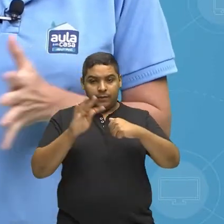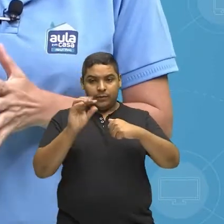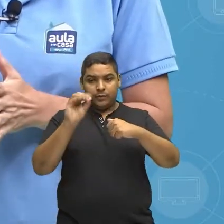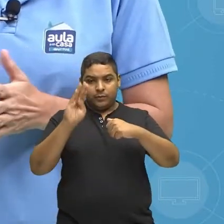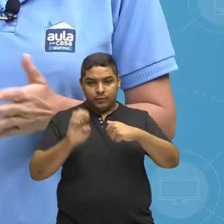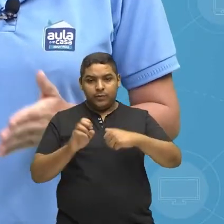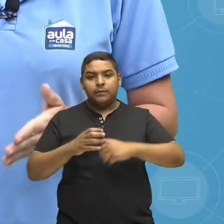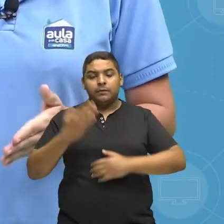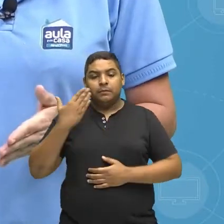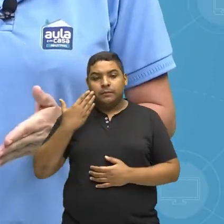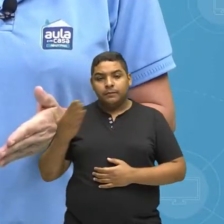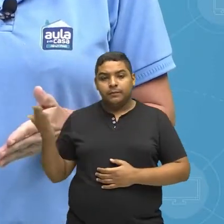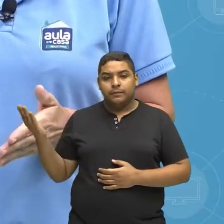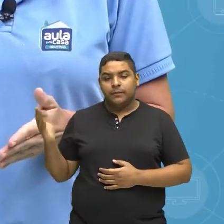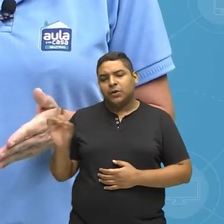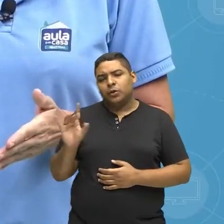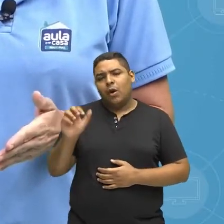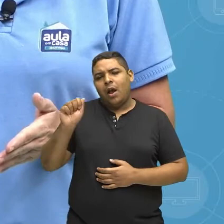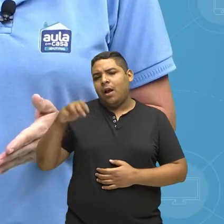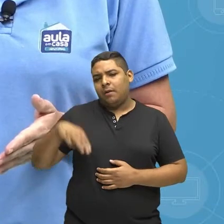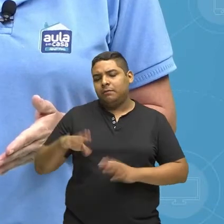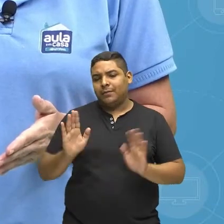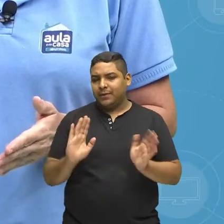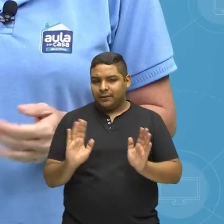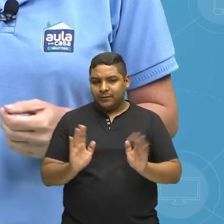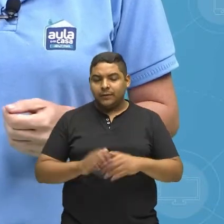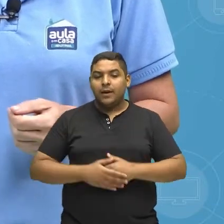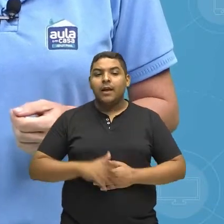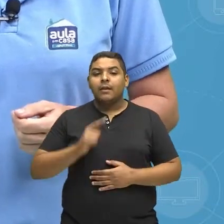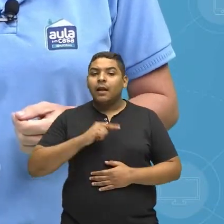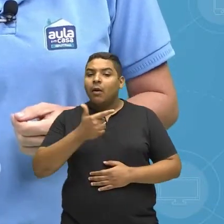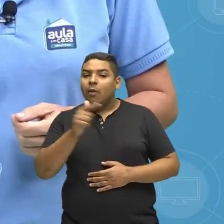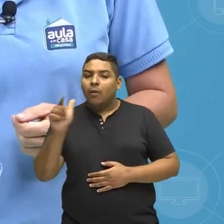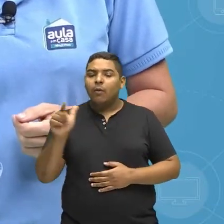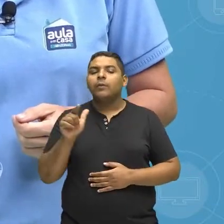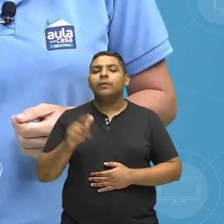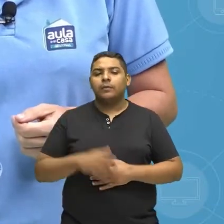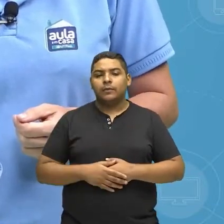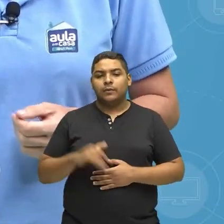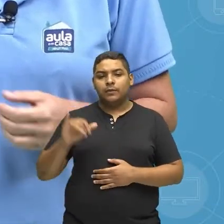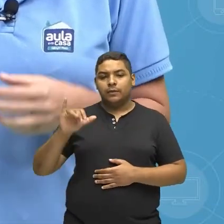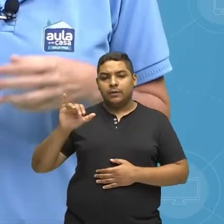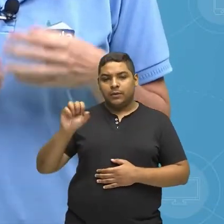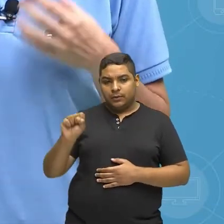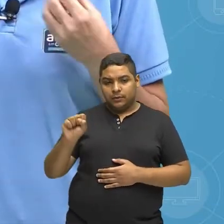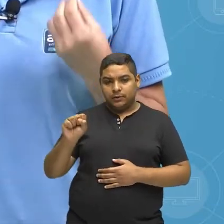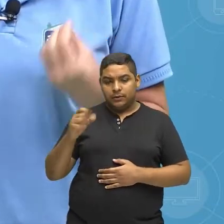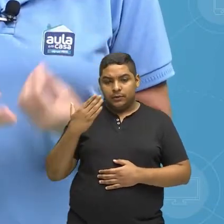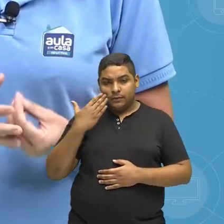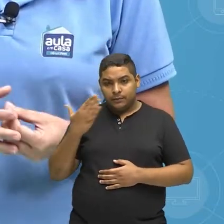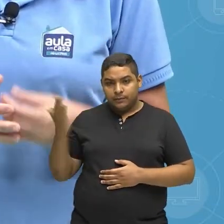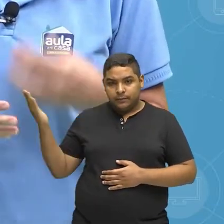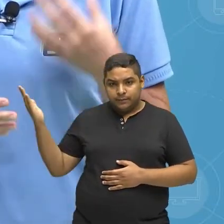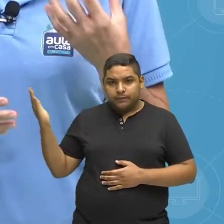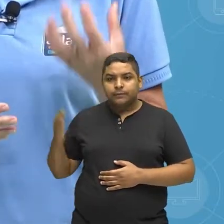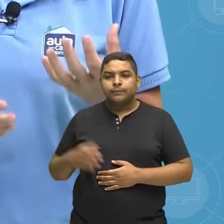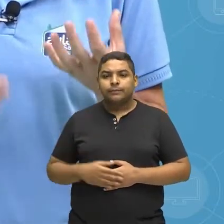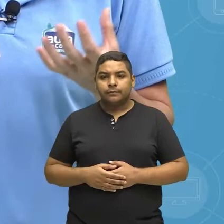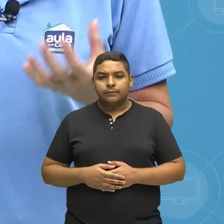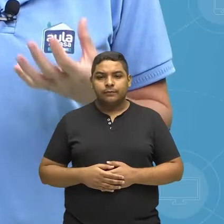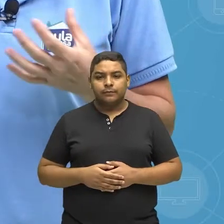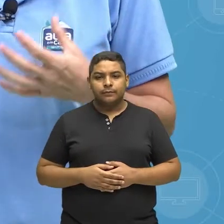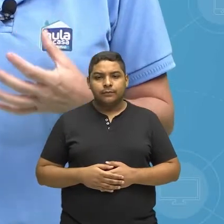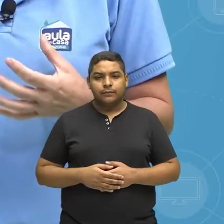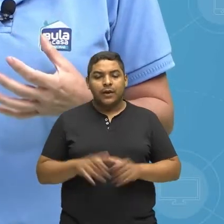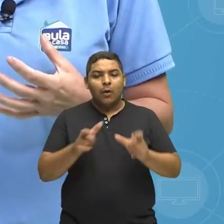temos somente a conjugação am, não é? Nós temos as outras conjugações, que é o verbo is, que conjuga com os sujeitos